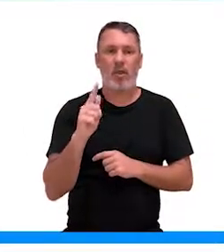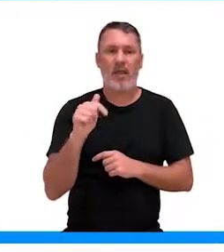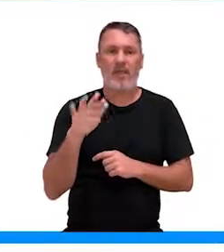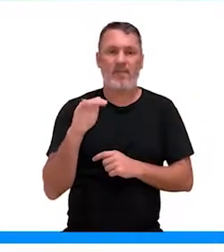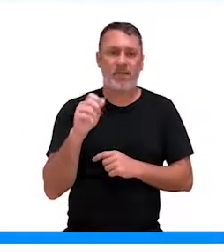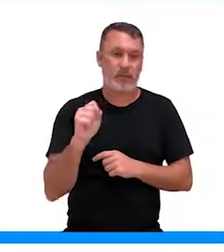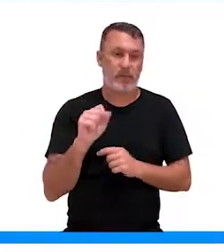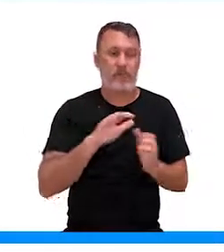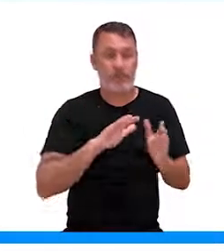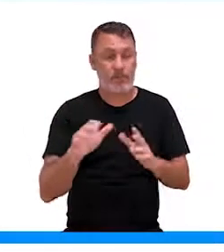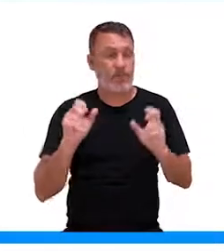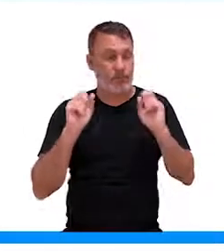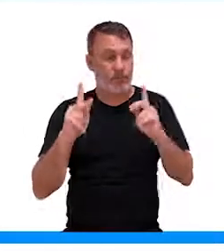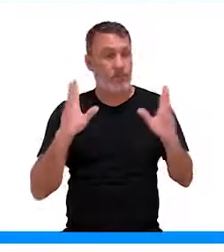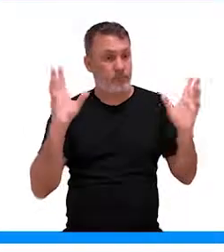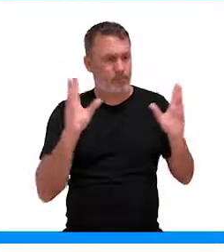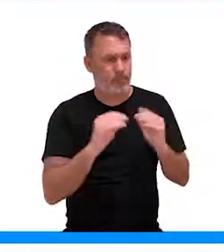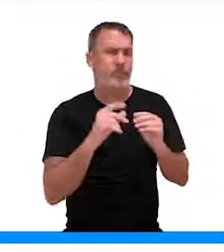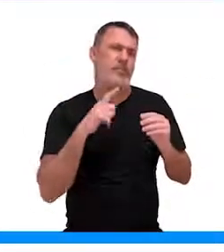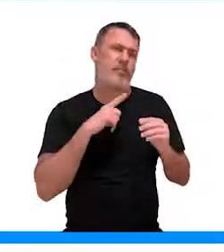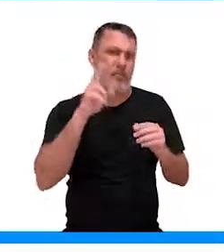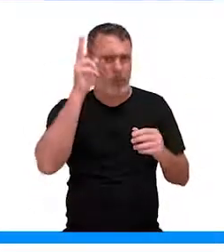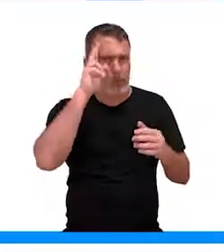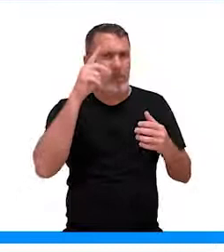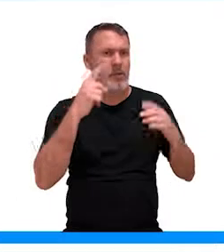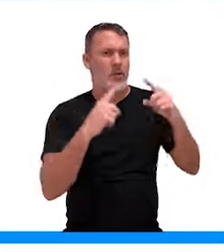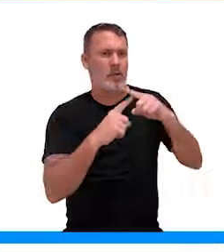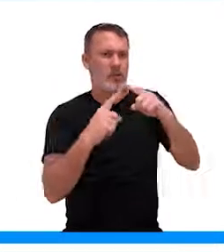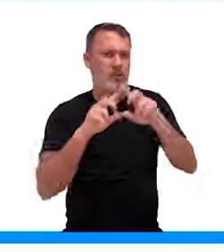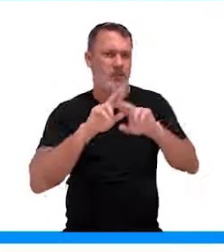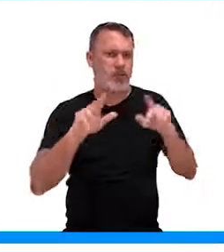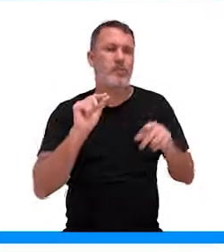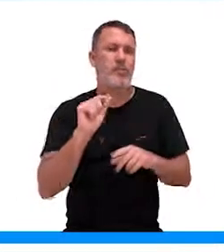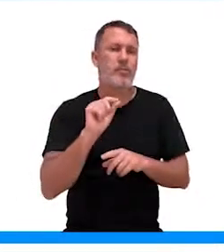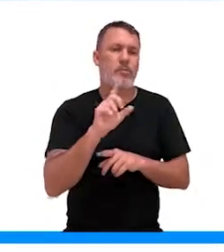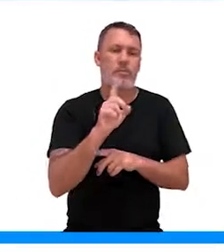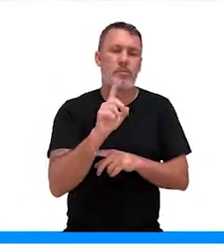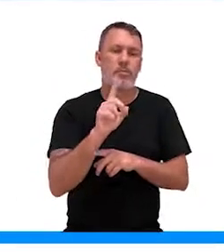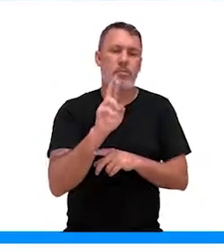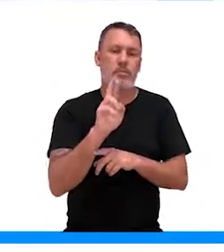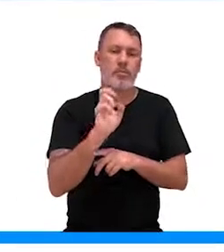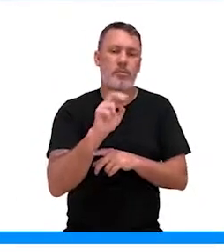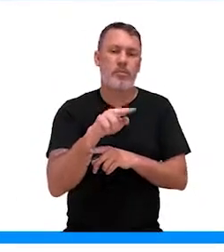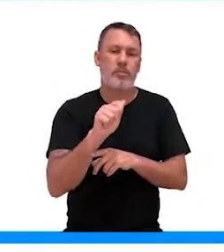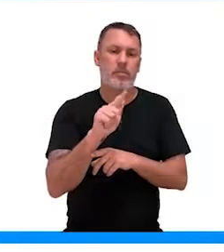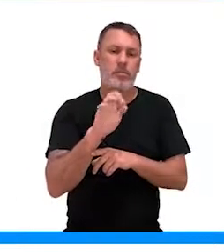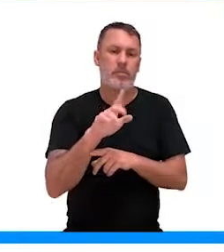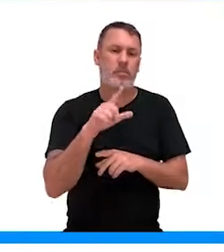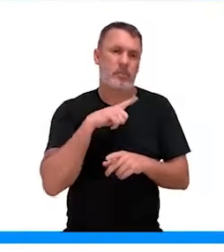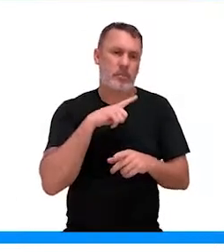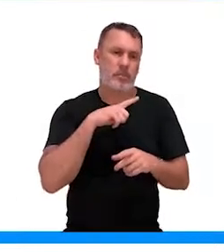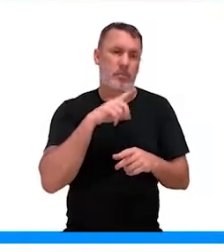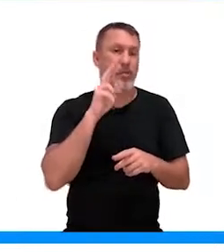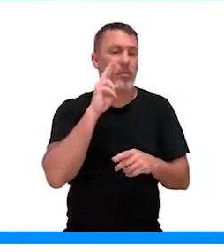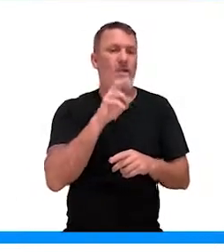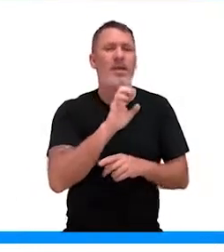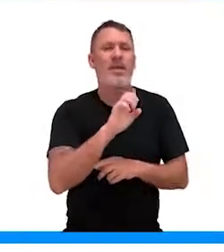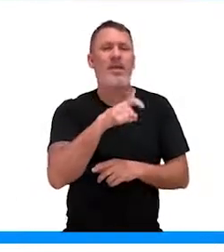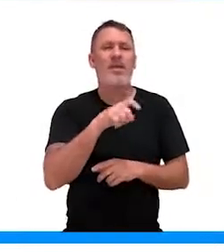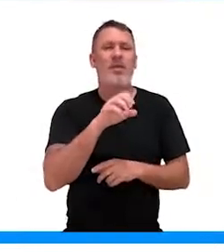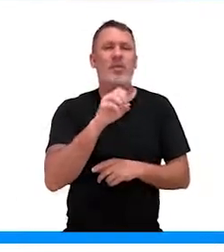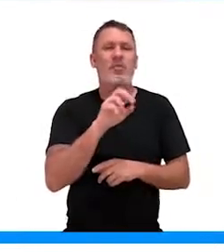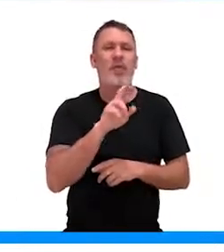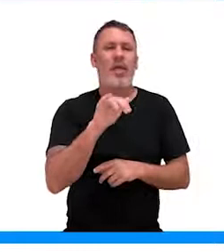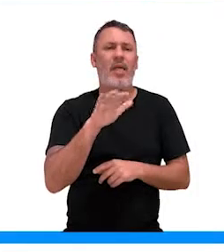hidrográficas, tudo bem? E lembrando que nós temos vários tipos aqui de drenagem. Exorreica, tá? Lembrando que exo remete o quê?